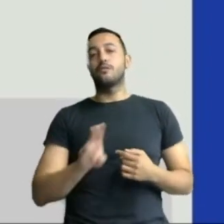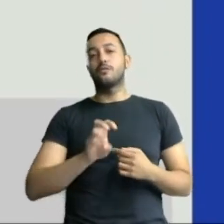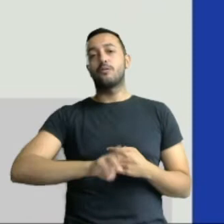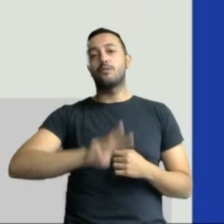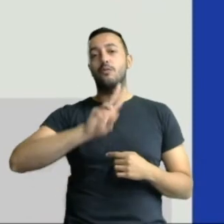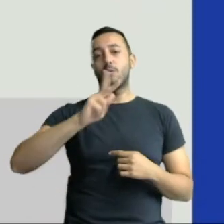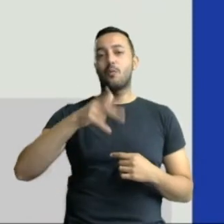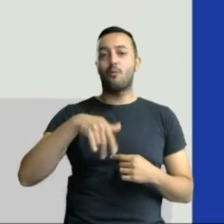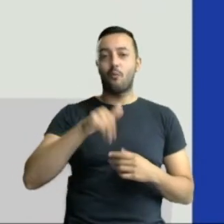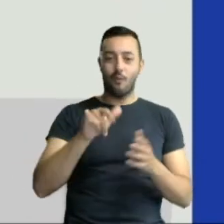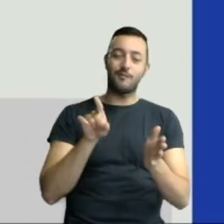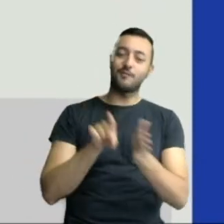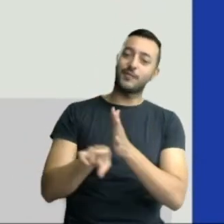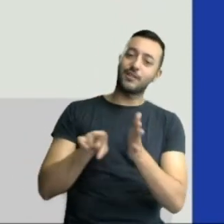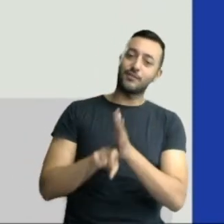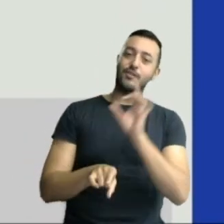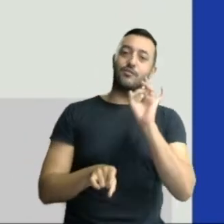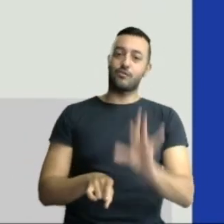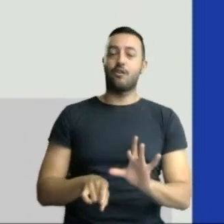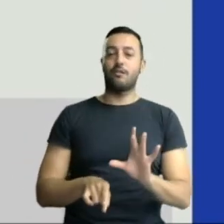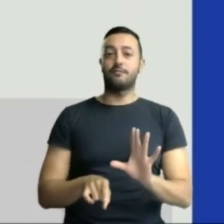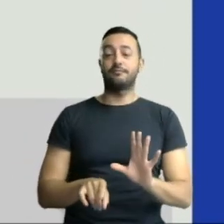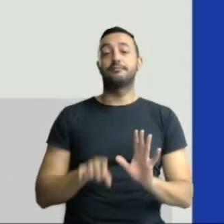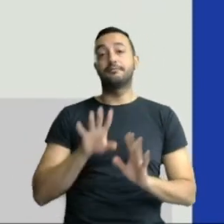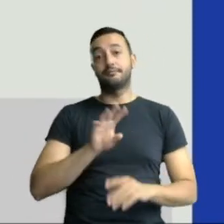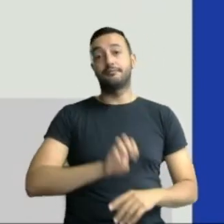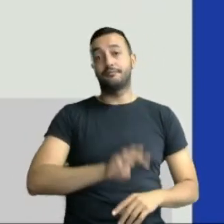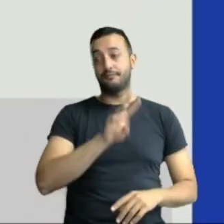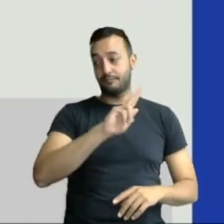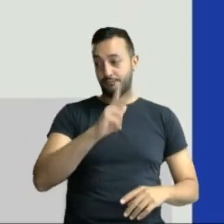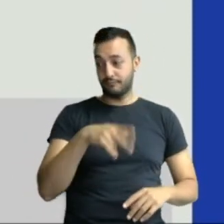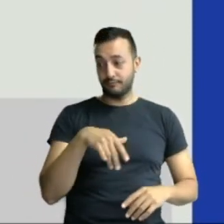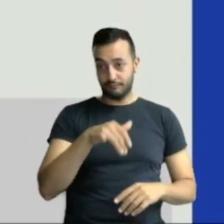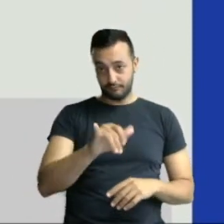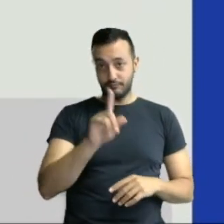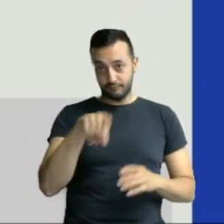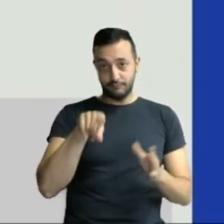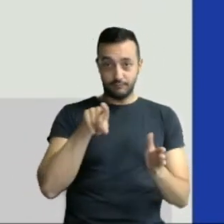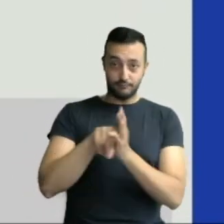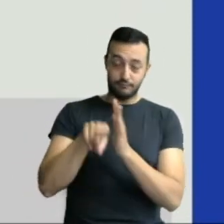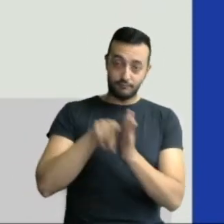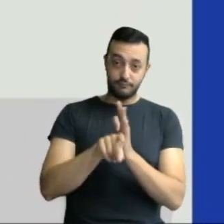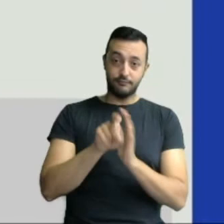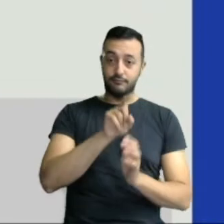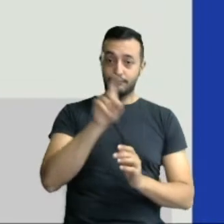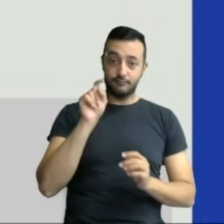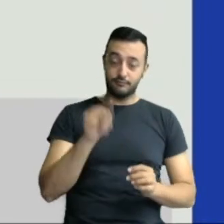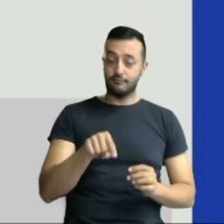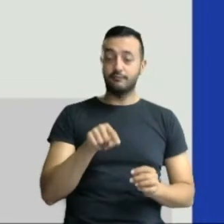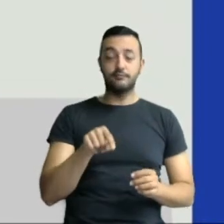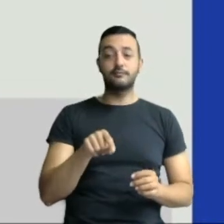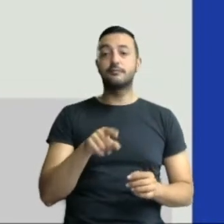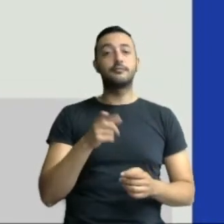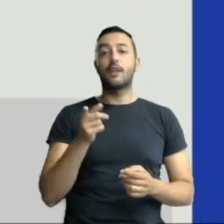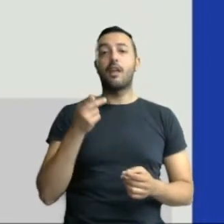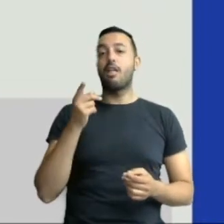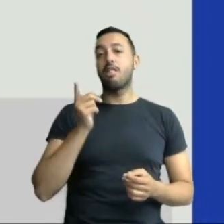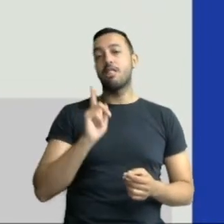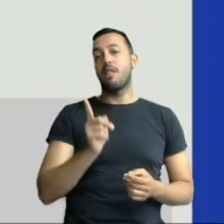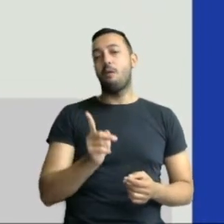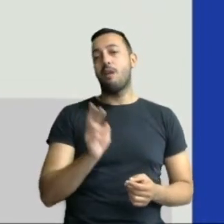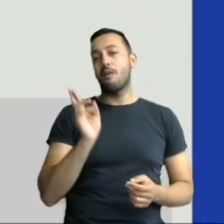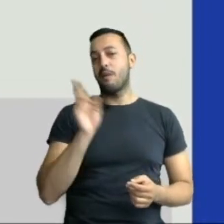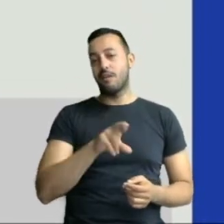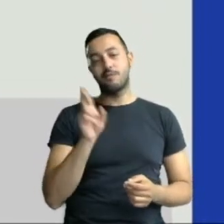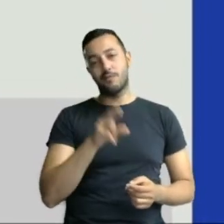why para perguntas. No entanto, esse why, que é o interrogative pronoun, ele não é para resposta.